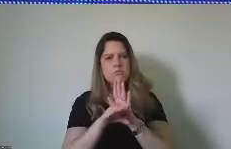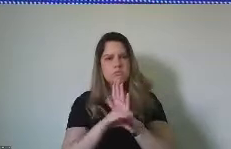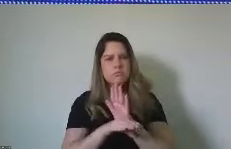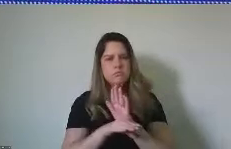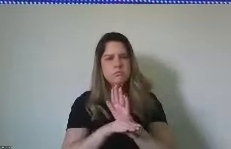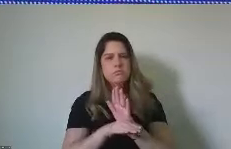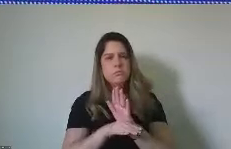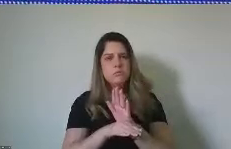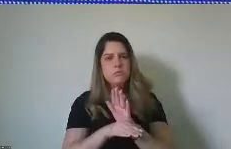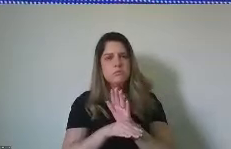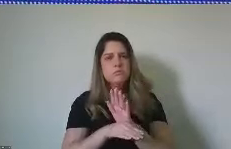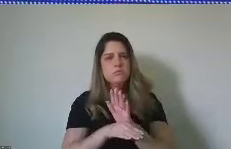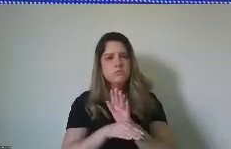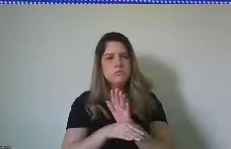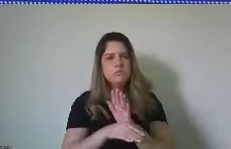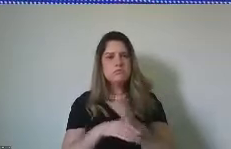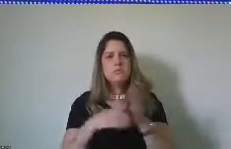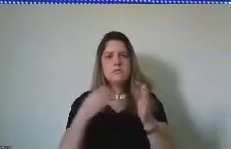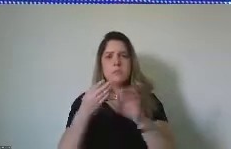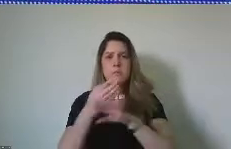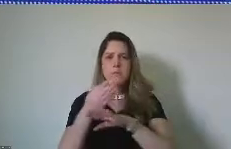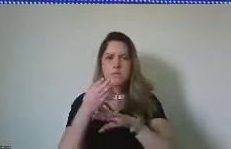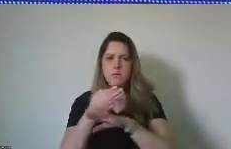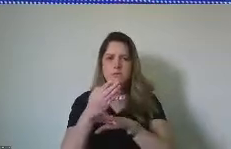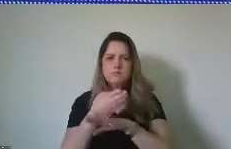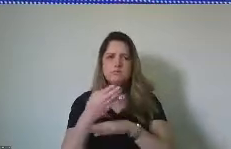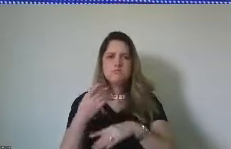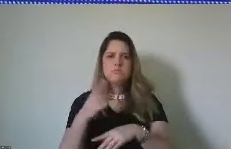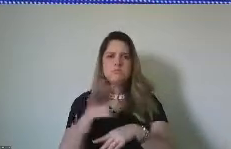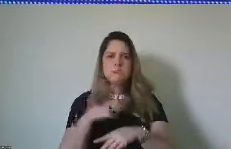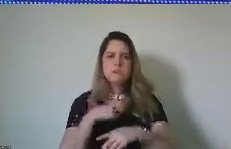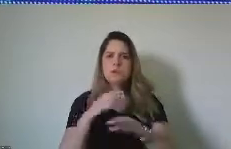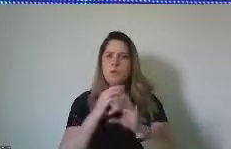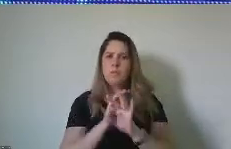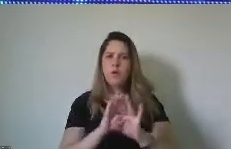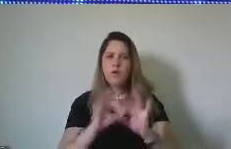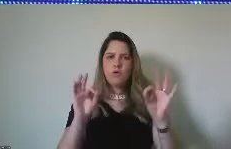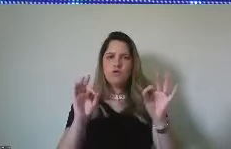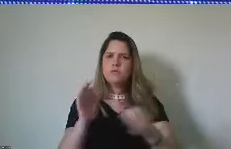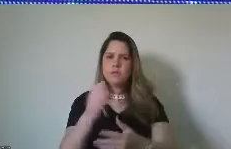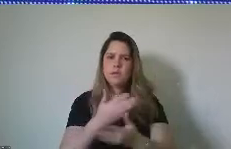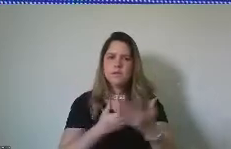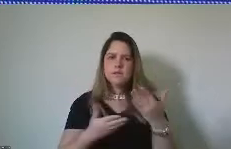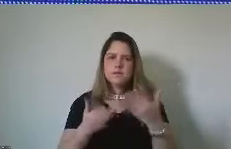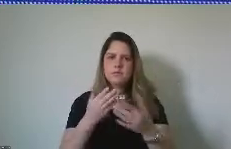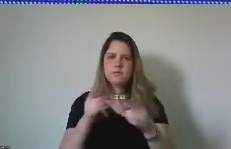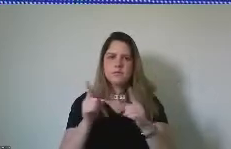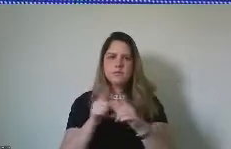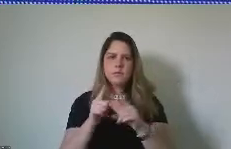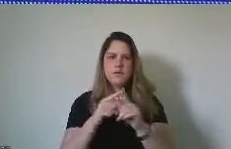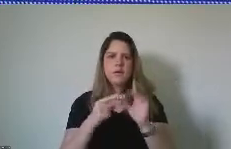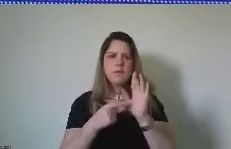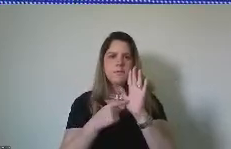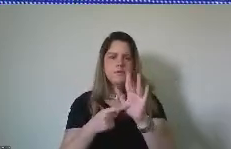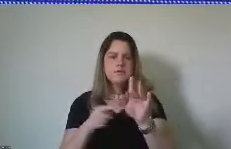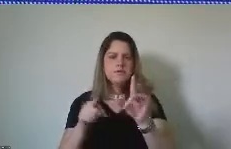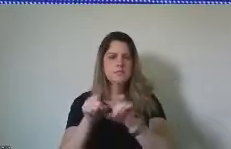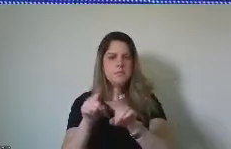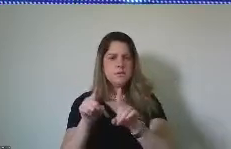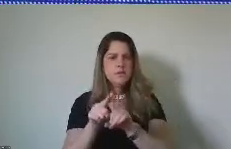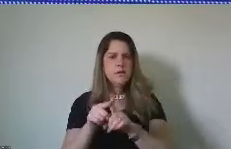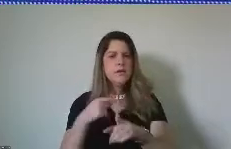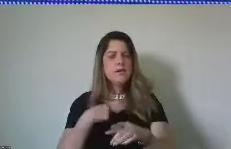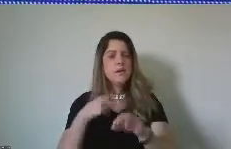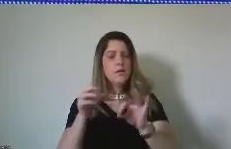dessas participações nas construções a gente tem uma ótima relação com a Eletrobras mas excelente relação com Thaísa também E aí Segue operando bem